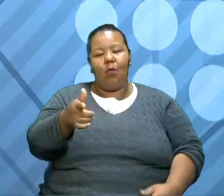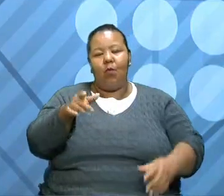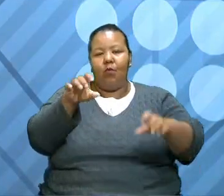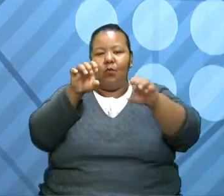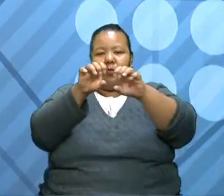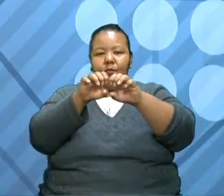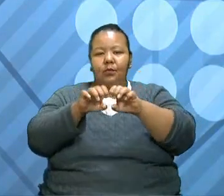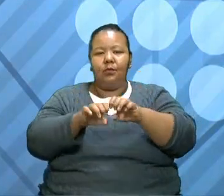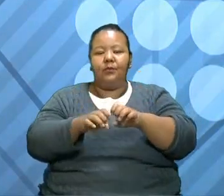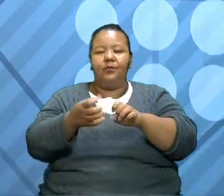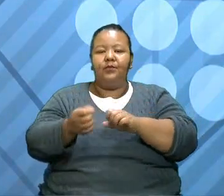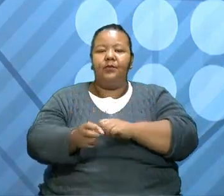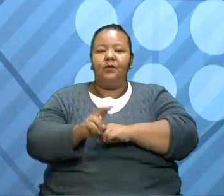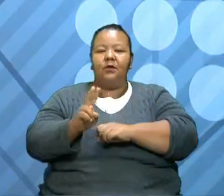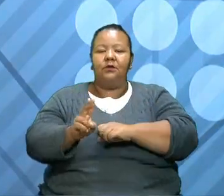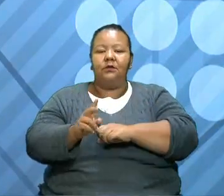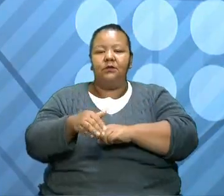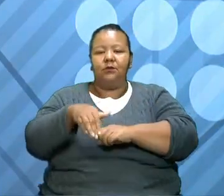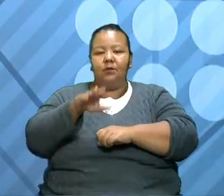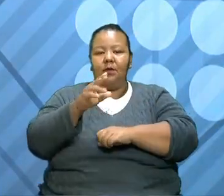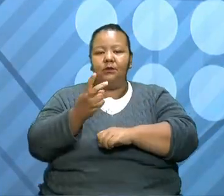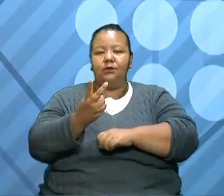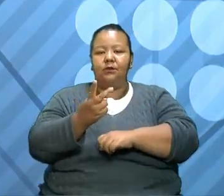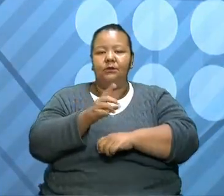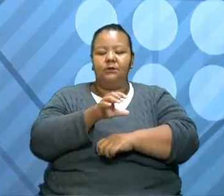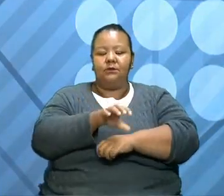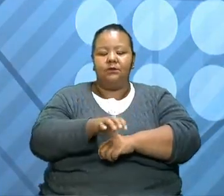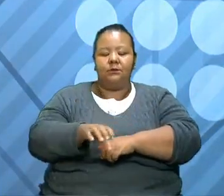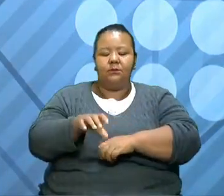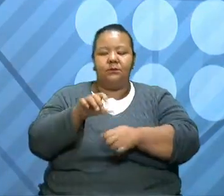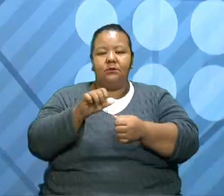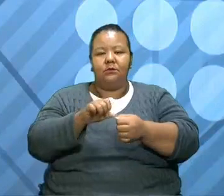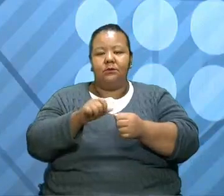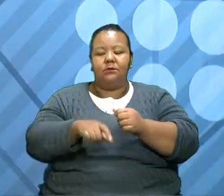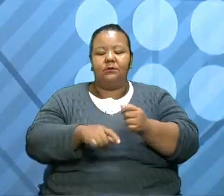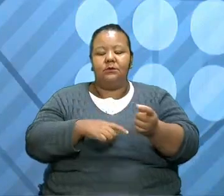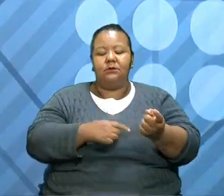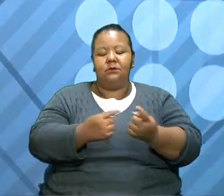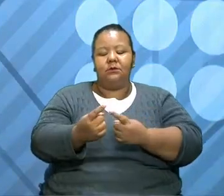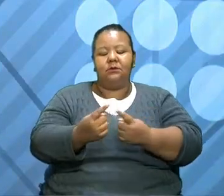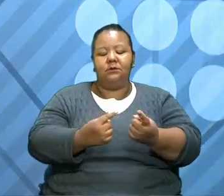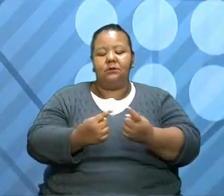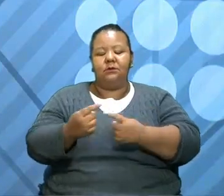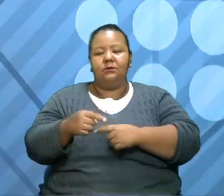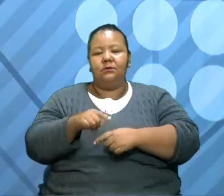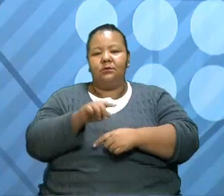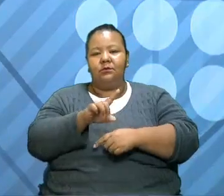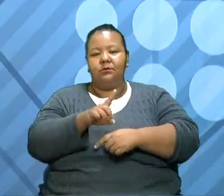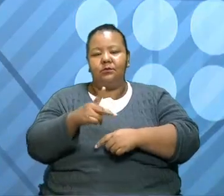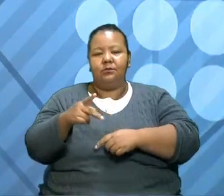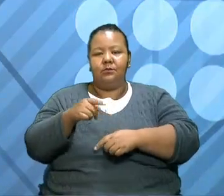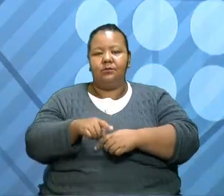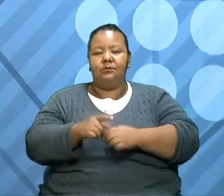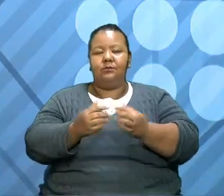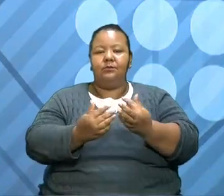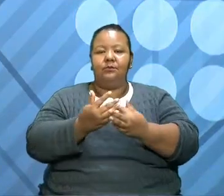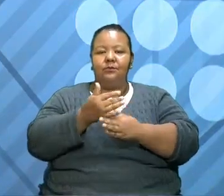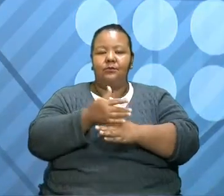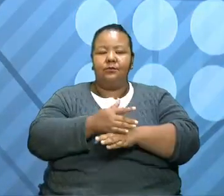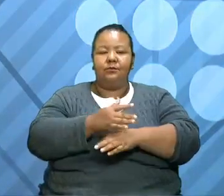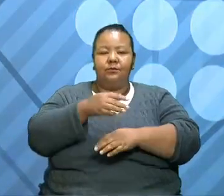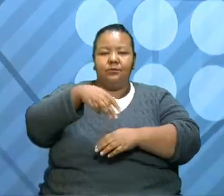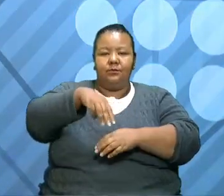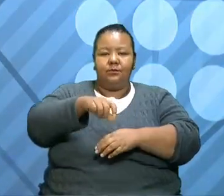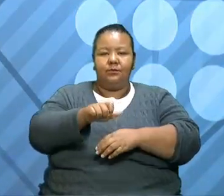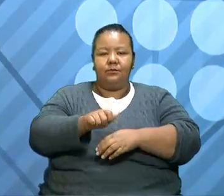matricial, que eu vou utilizar mais de dois departamentos para fazer a relação desses departamentos através de uma